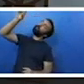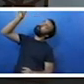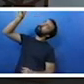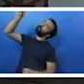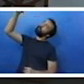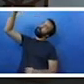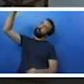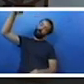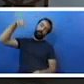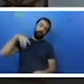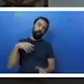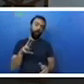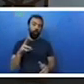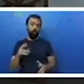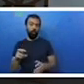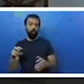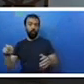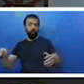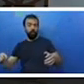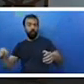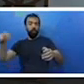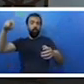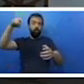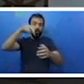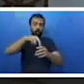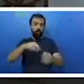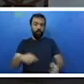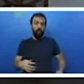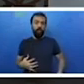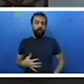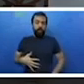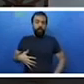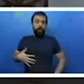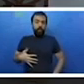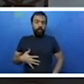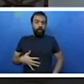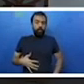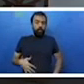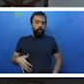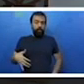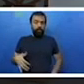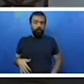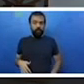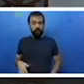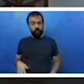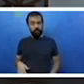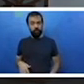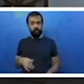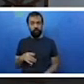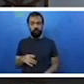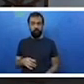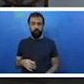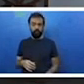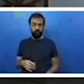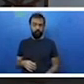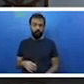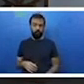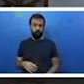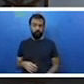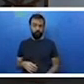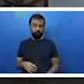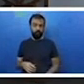ou ainda quando a gente salta de um lugar para o outro e dá aquele friozinho na barriga, essa sensação é que faz com que esses esportes